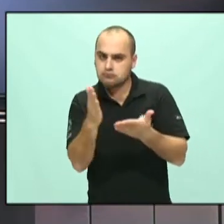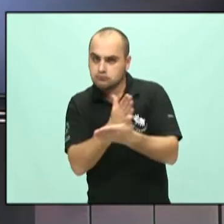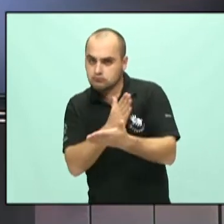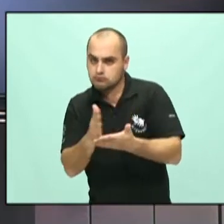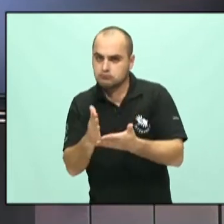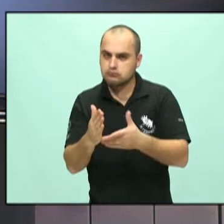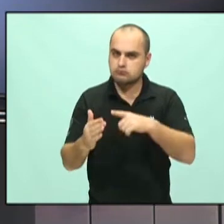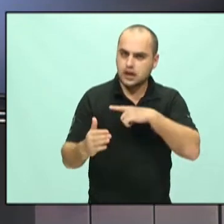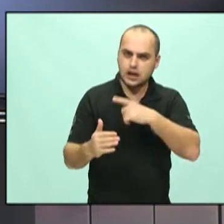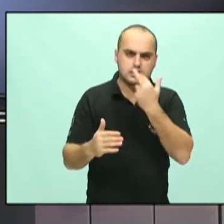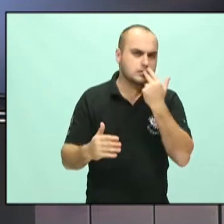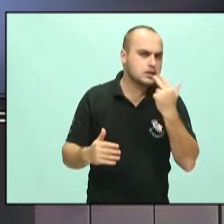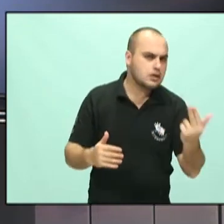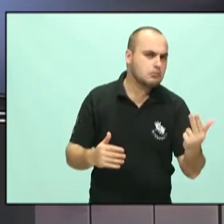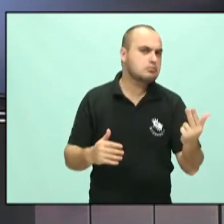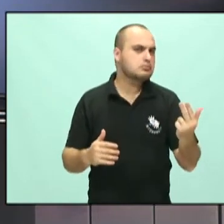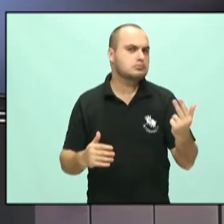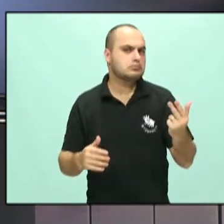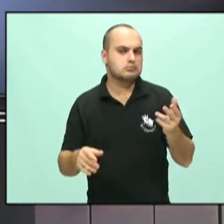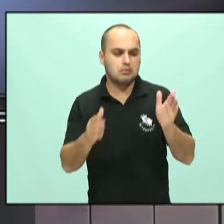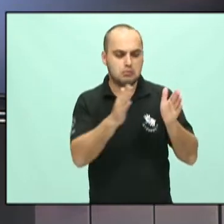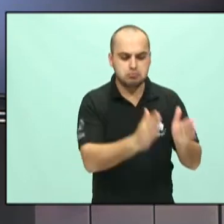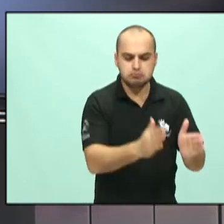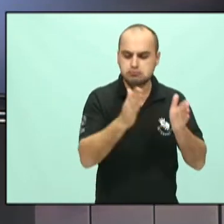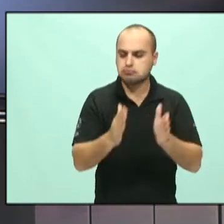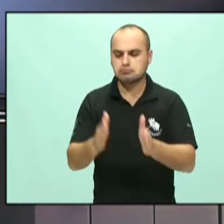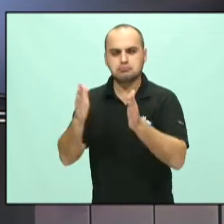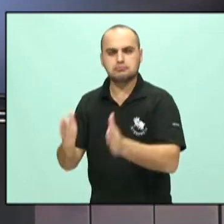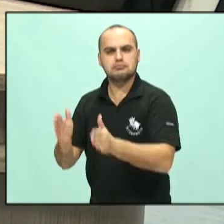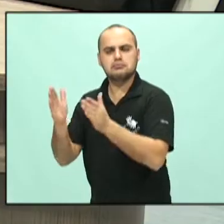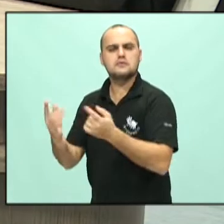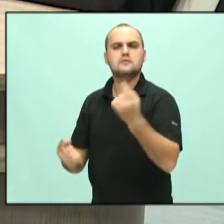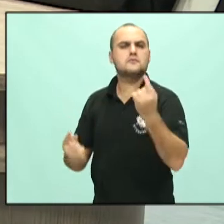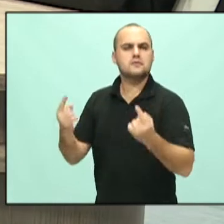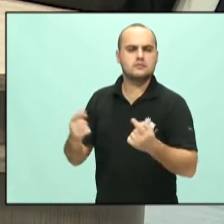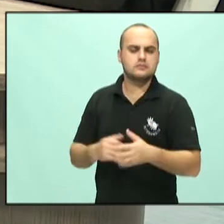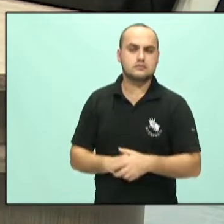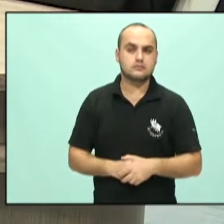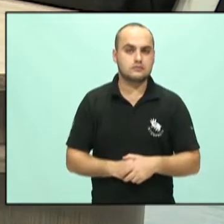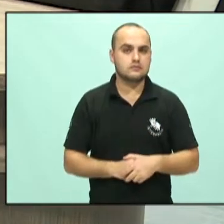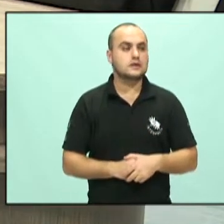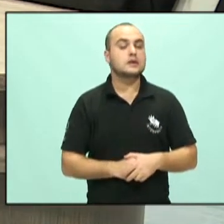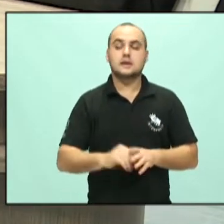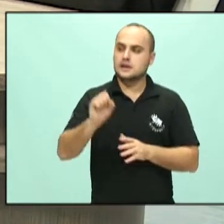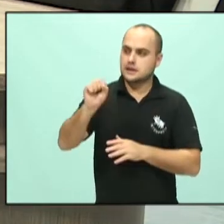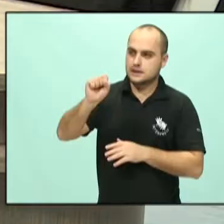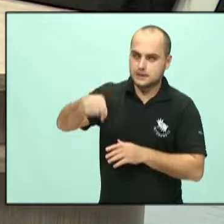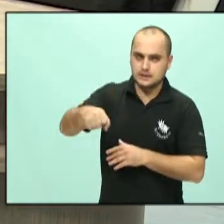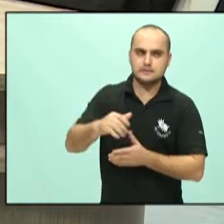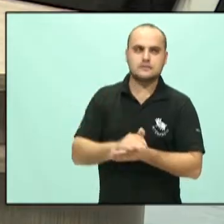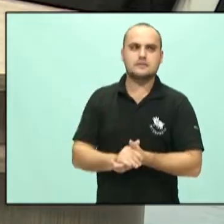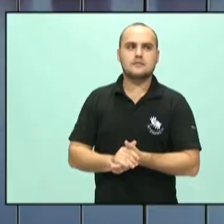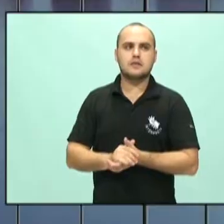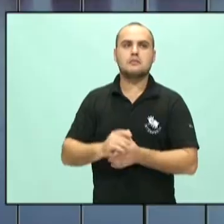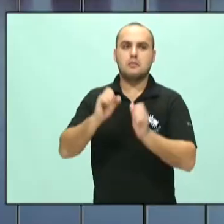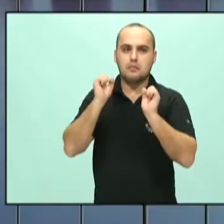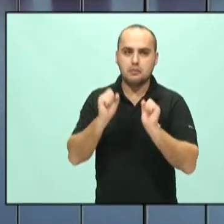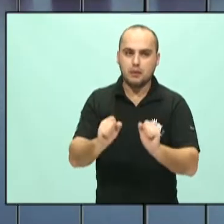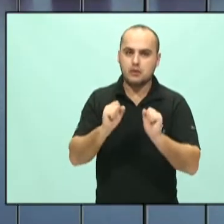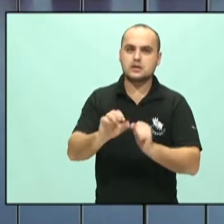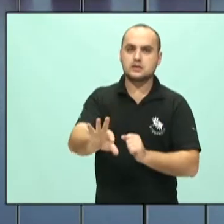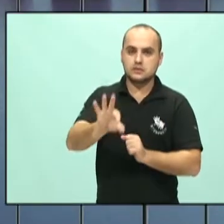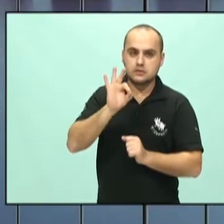formatos, gêneros, categorias ou algumas outras especificações técnicas? Sim, os participantes eles poderiam escolher se eles queriam inscrever os